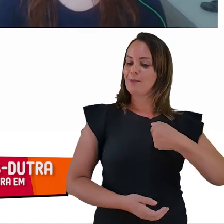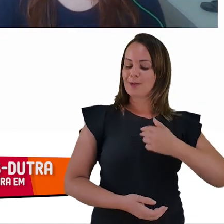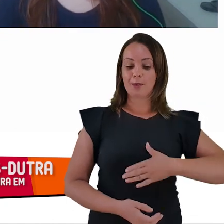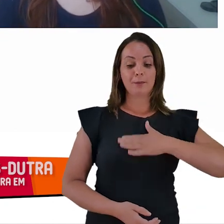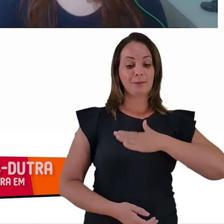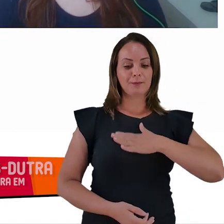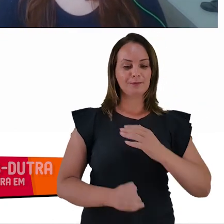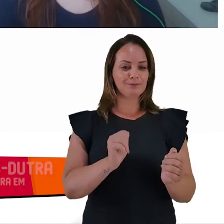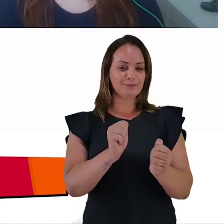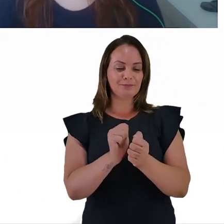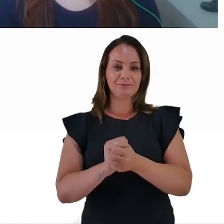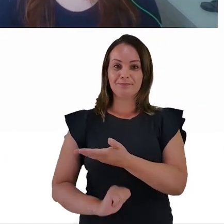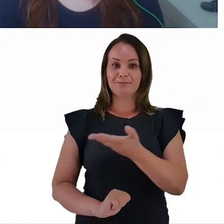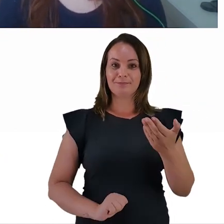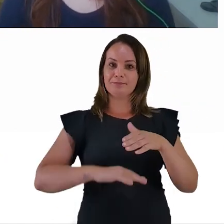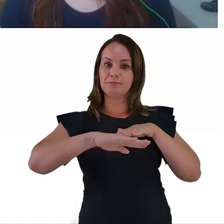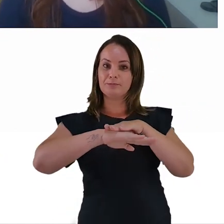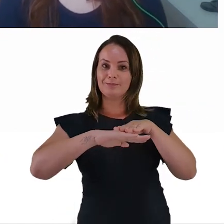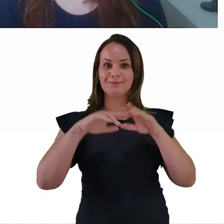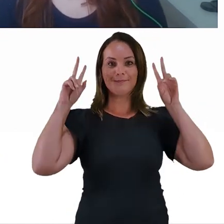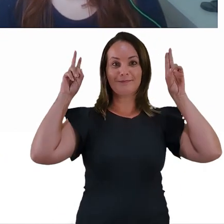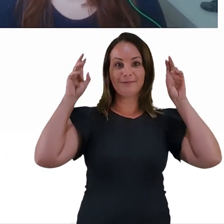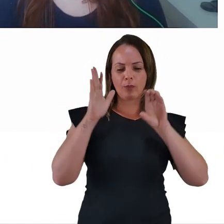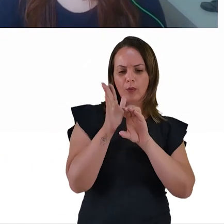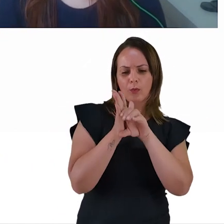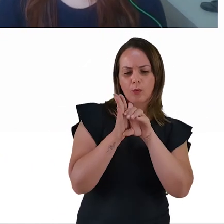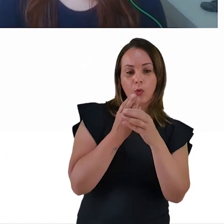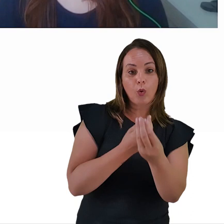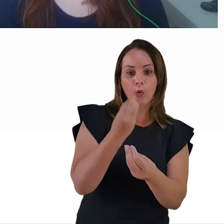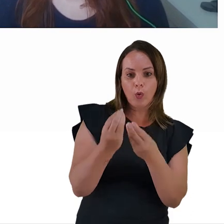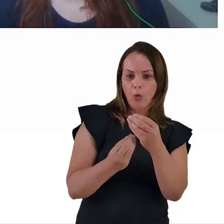vocês, conversando sobre ciência e como é se tornar um cientista.